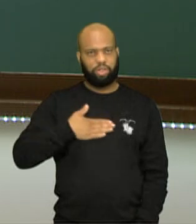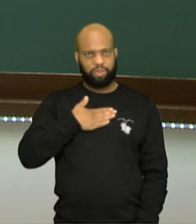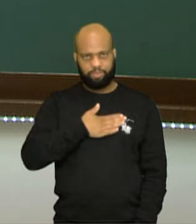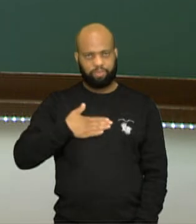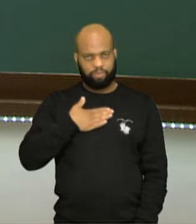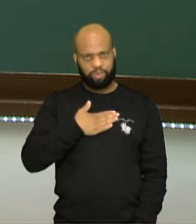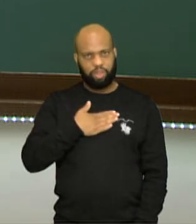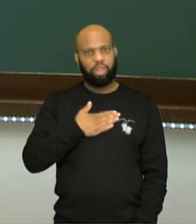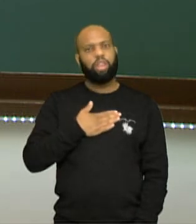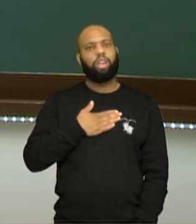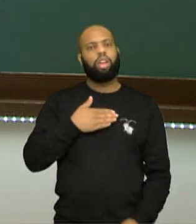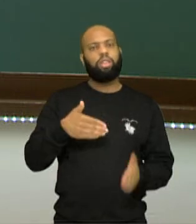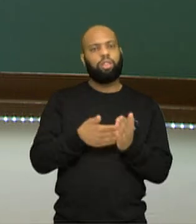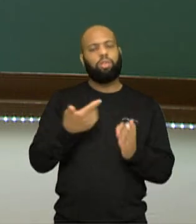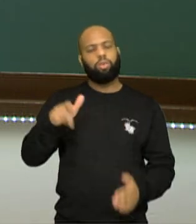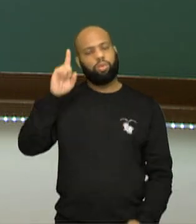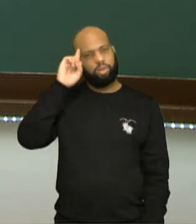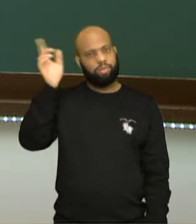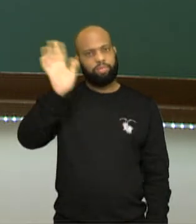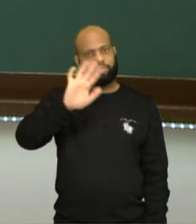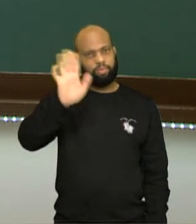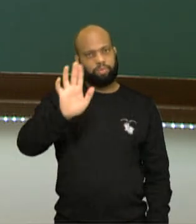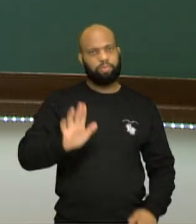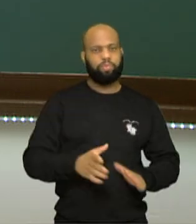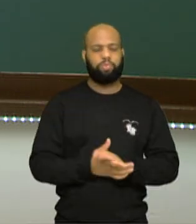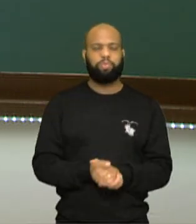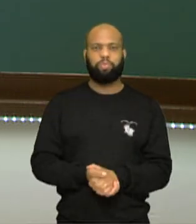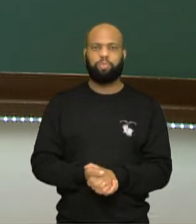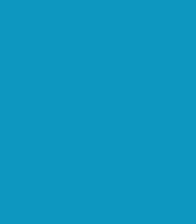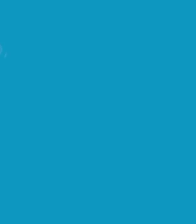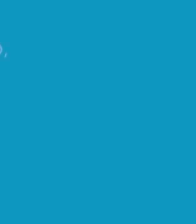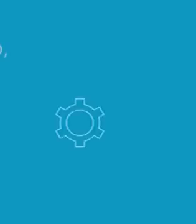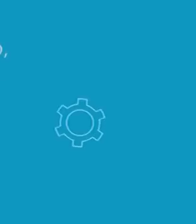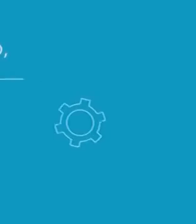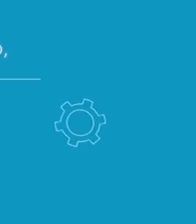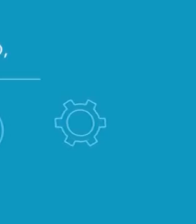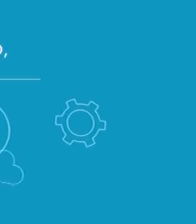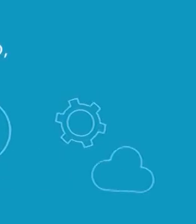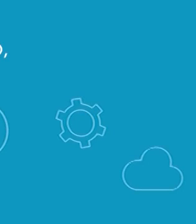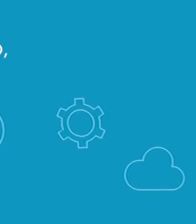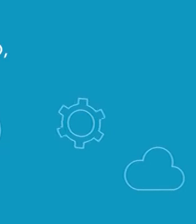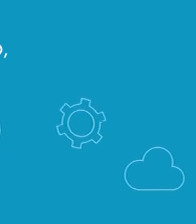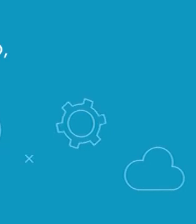é sobre capacitores Espero que você tenha gostado até breve